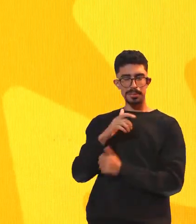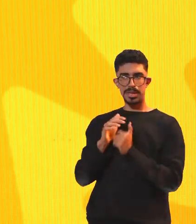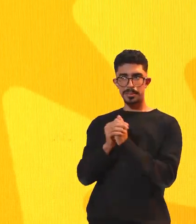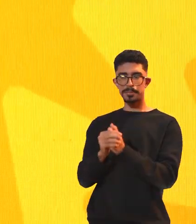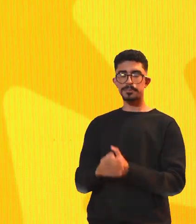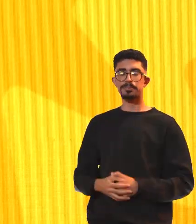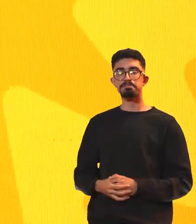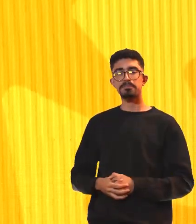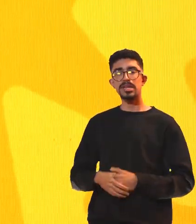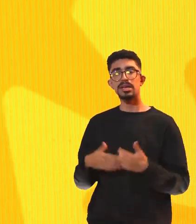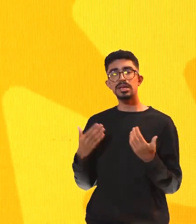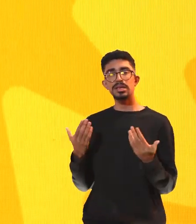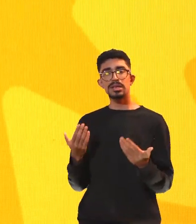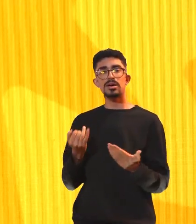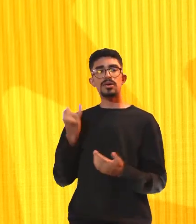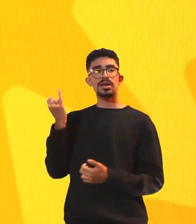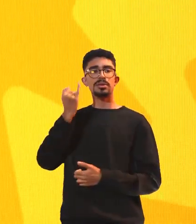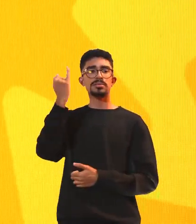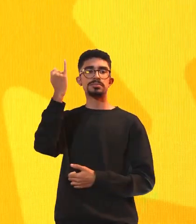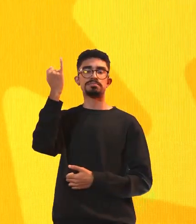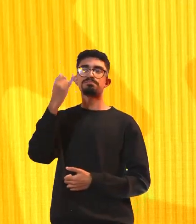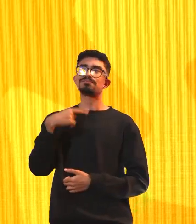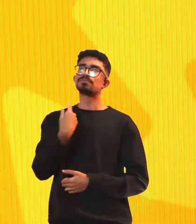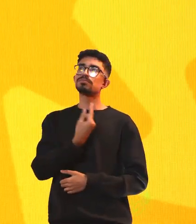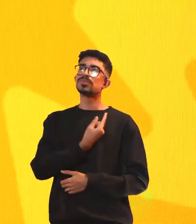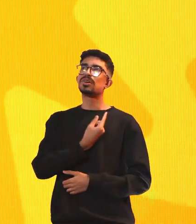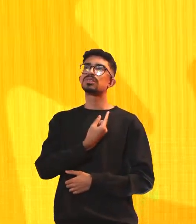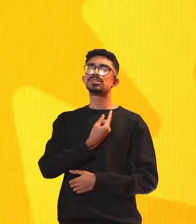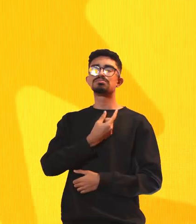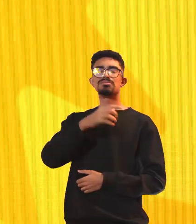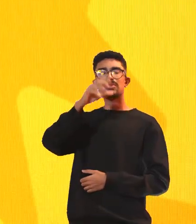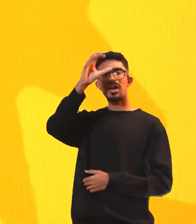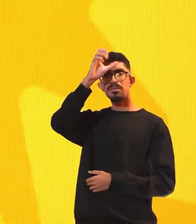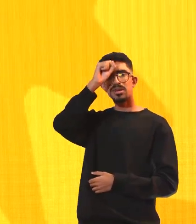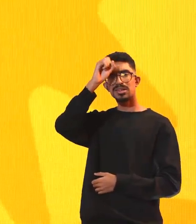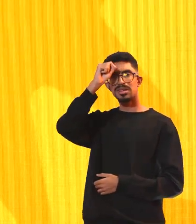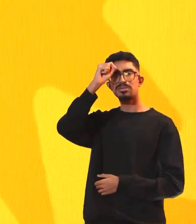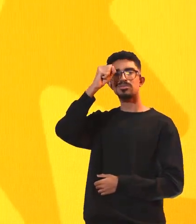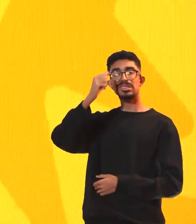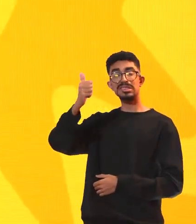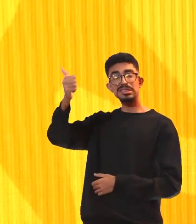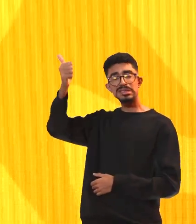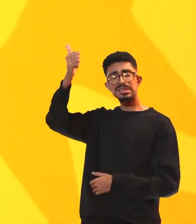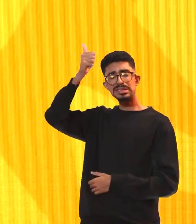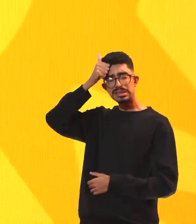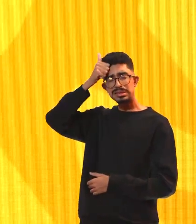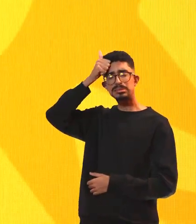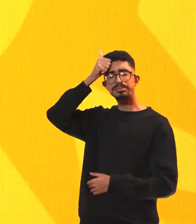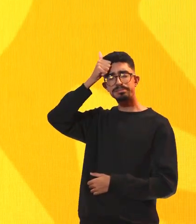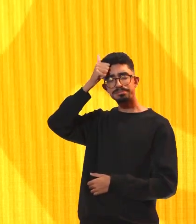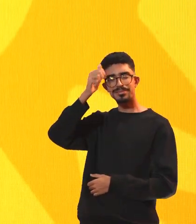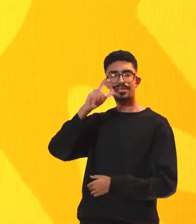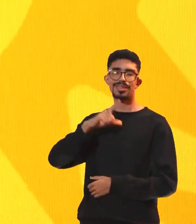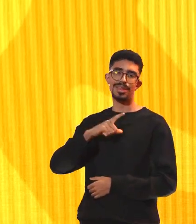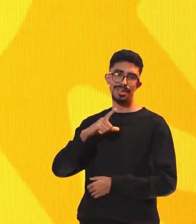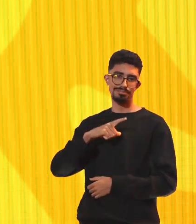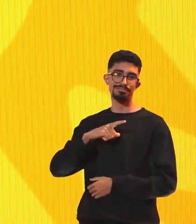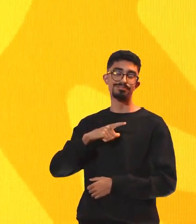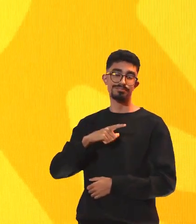E é importante a gente aprender então a se arrepender diante dos confrontos. Arrependimento é uma palavra-chave para o